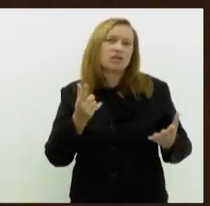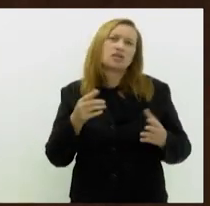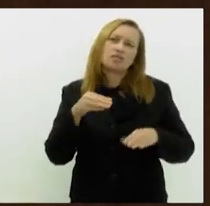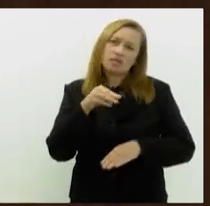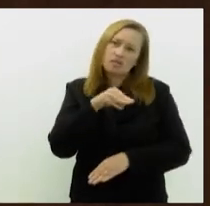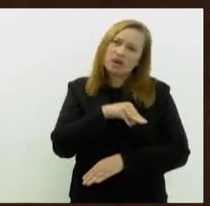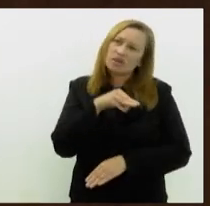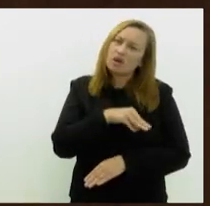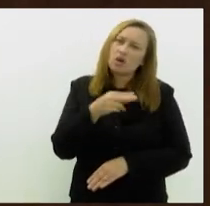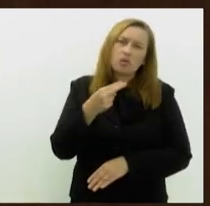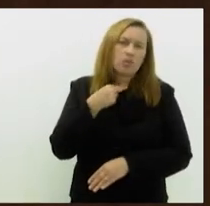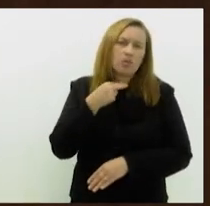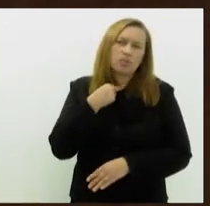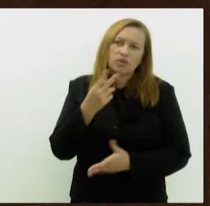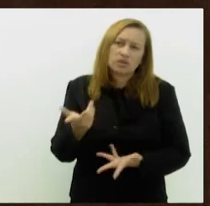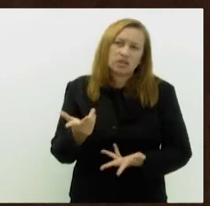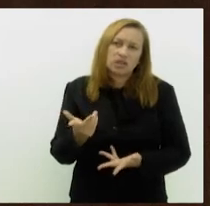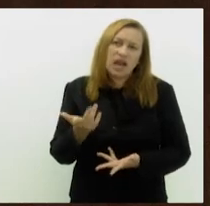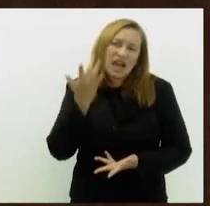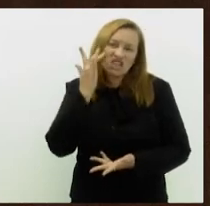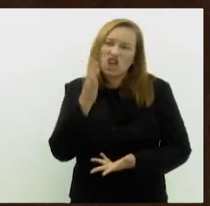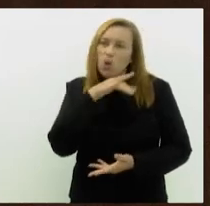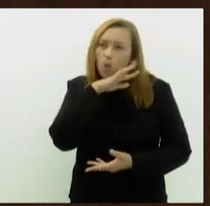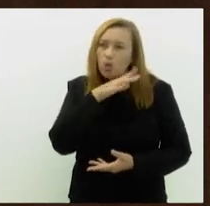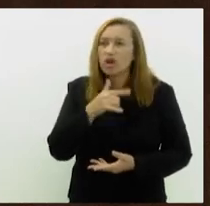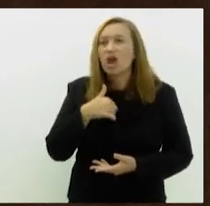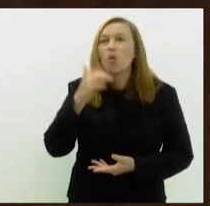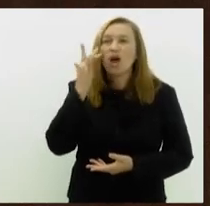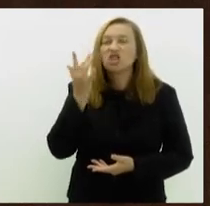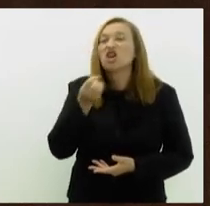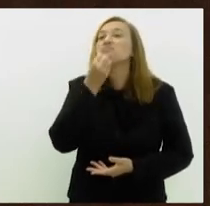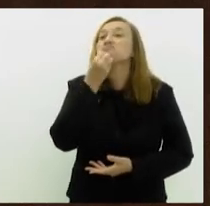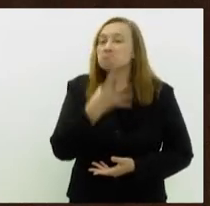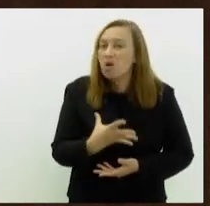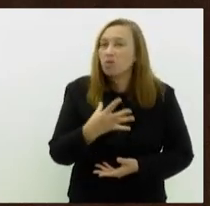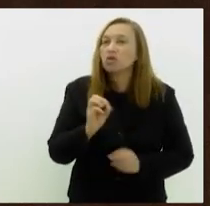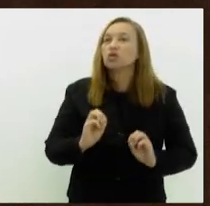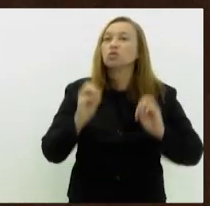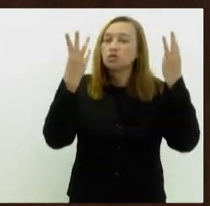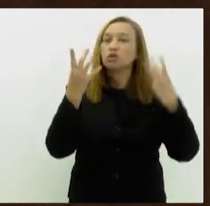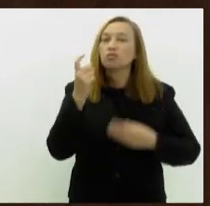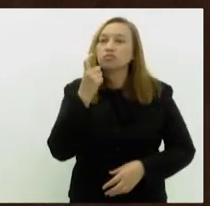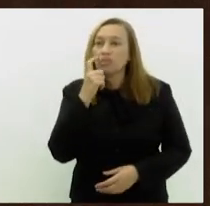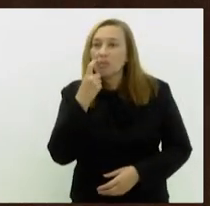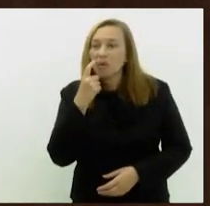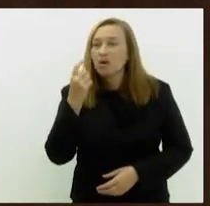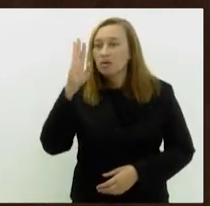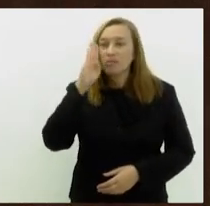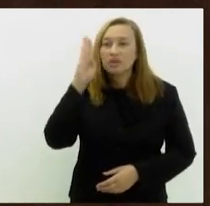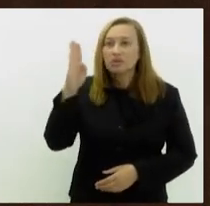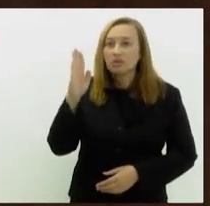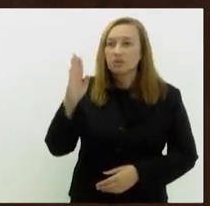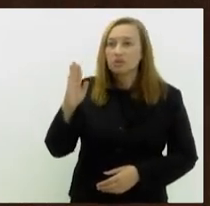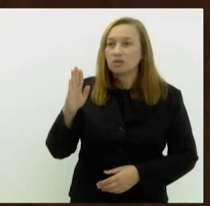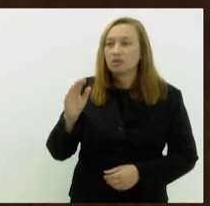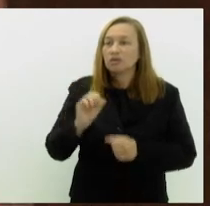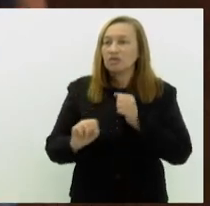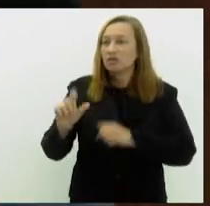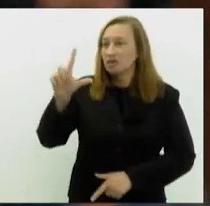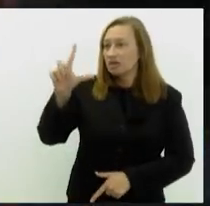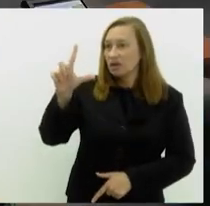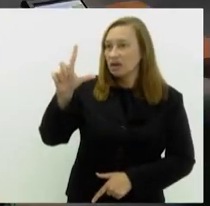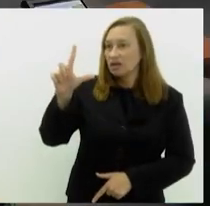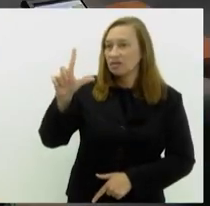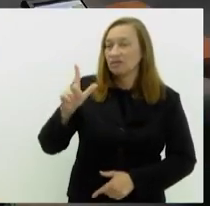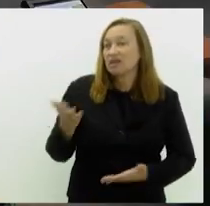A gente não pode, evidentemente, achar ruim. Eu achei muito bom o show da Madonna e, principalmente, o final que ela meteu um L.